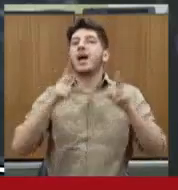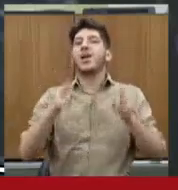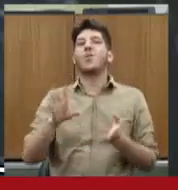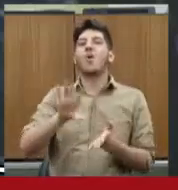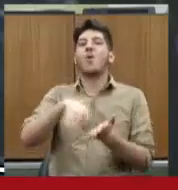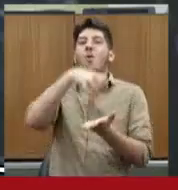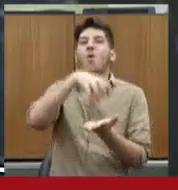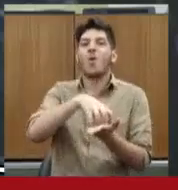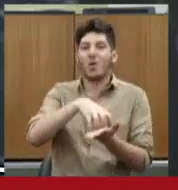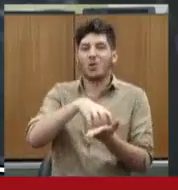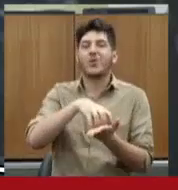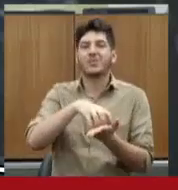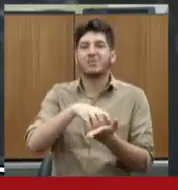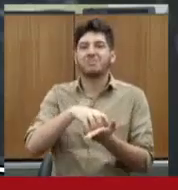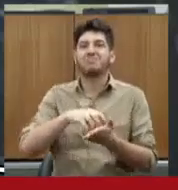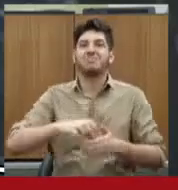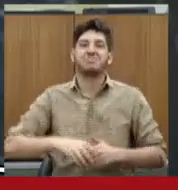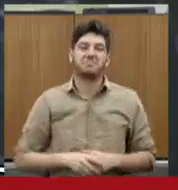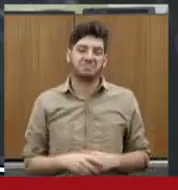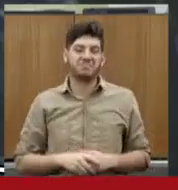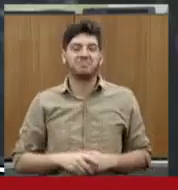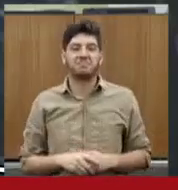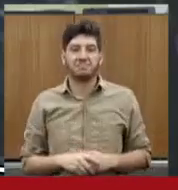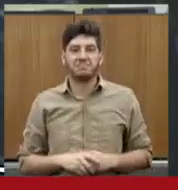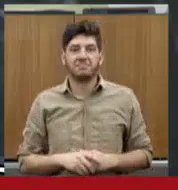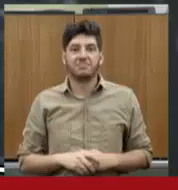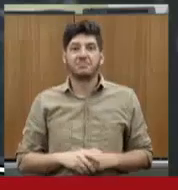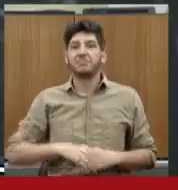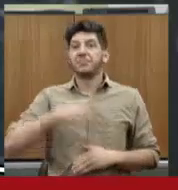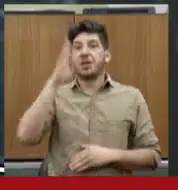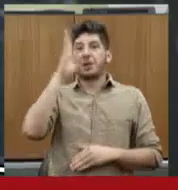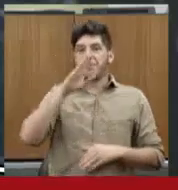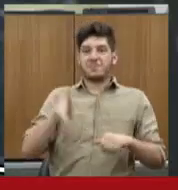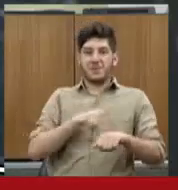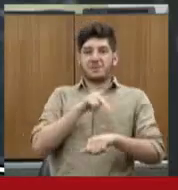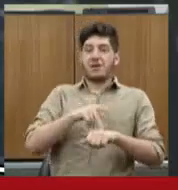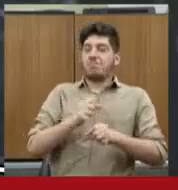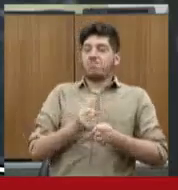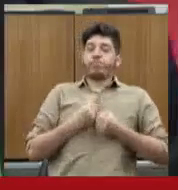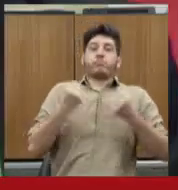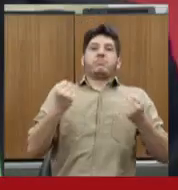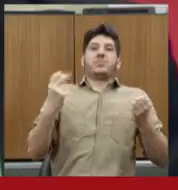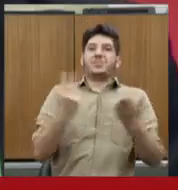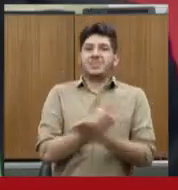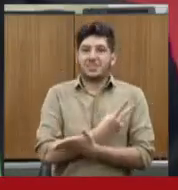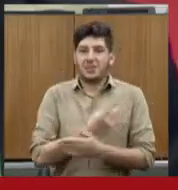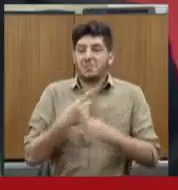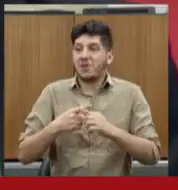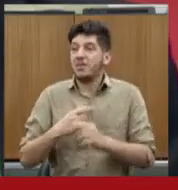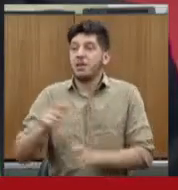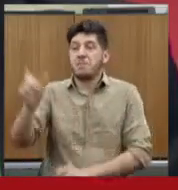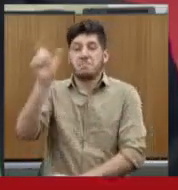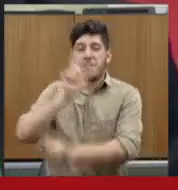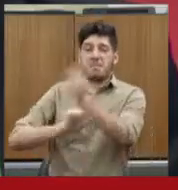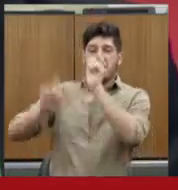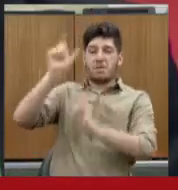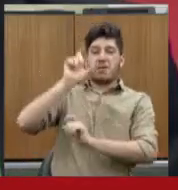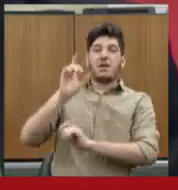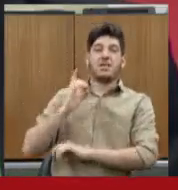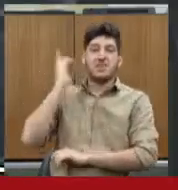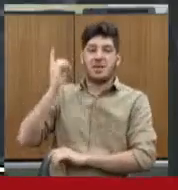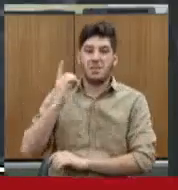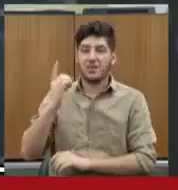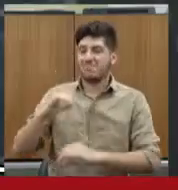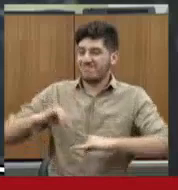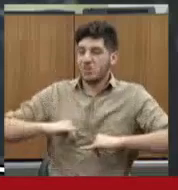reinado de Dom João VI aqui no Brasil. A reação brasileira se faz, os brasileiros são agredidos, os deputados brasileiros são ameaçados